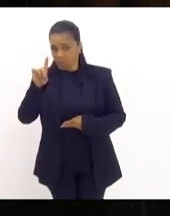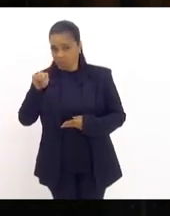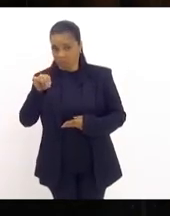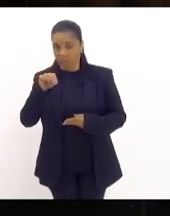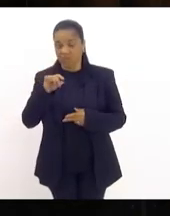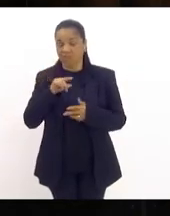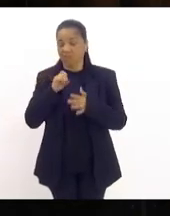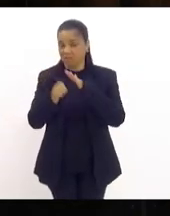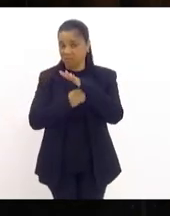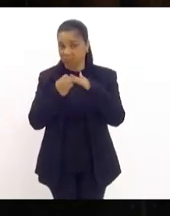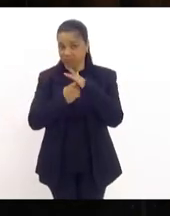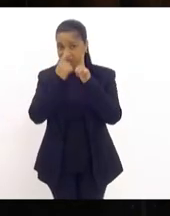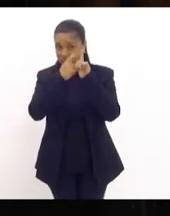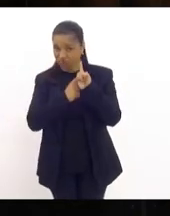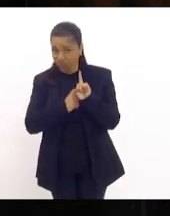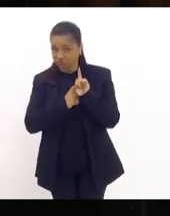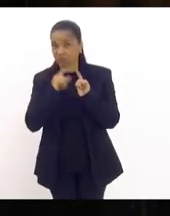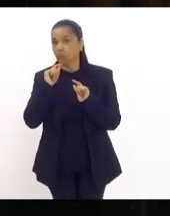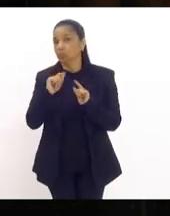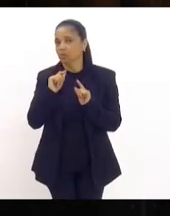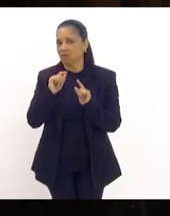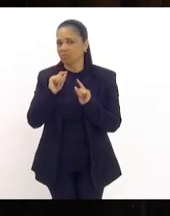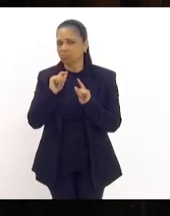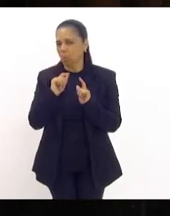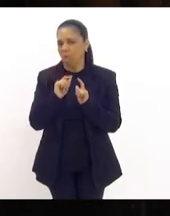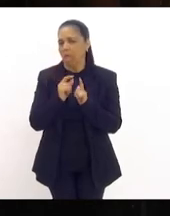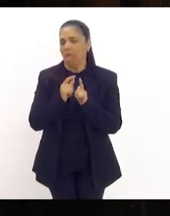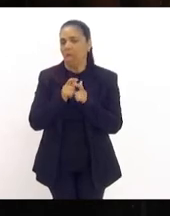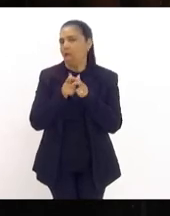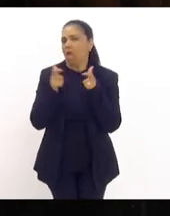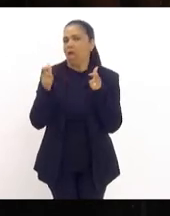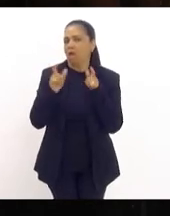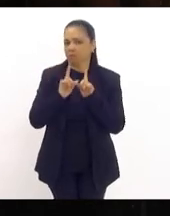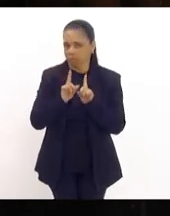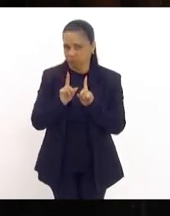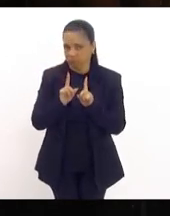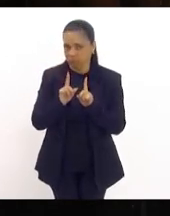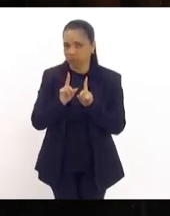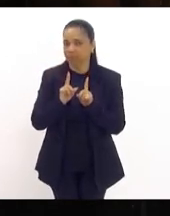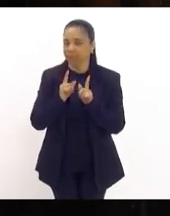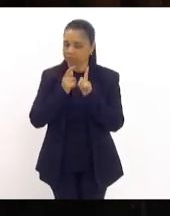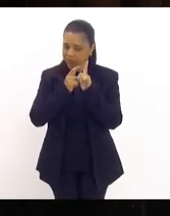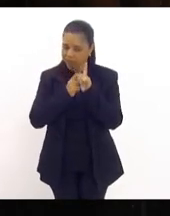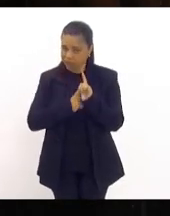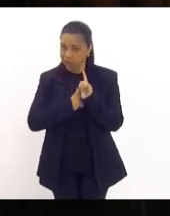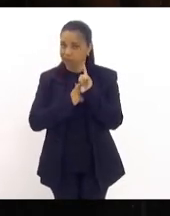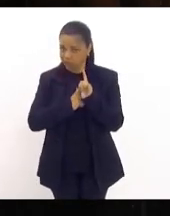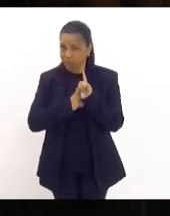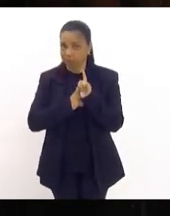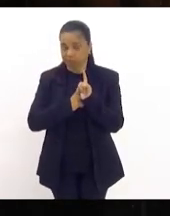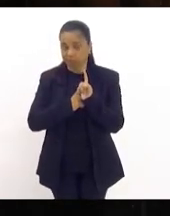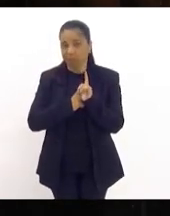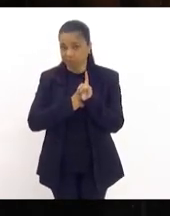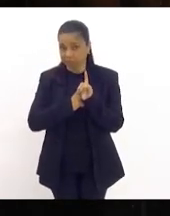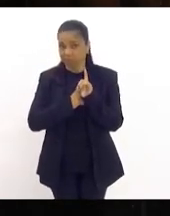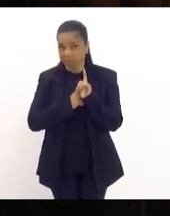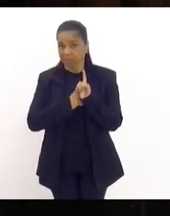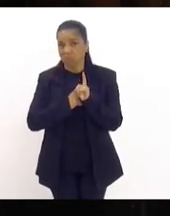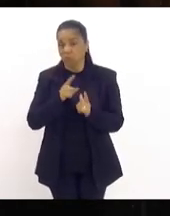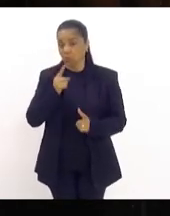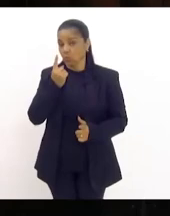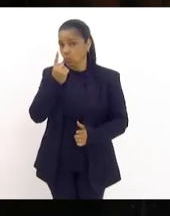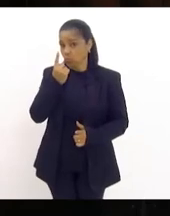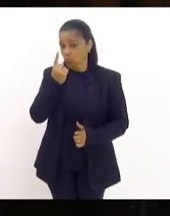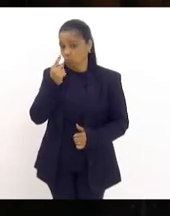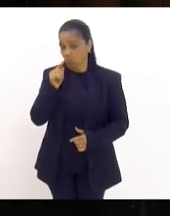dívida não é lá estratosférica, mas é consistente, 1,5 milhões